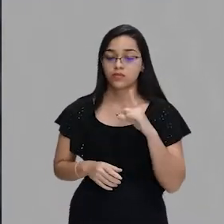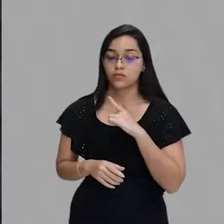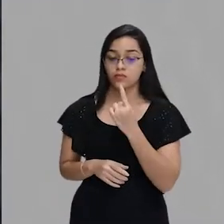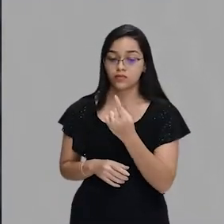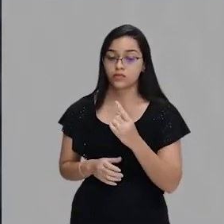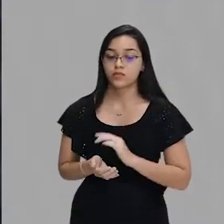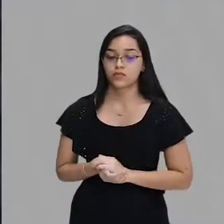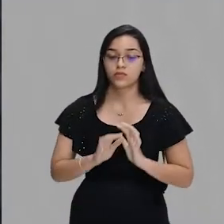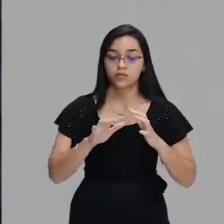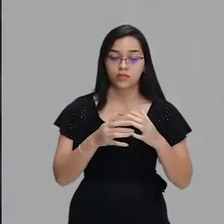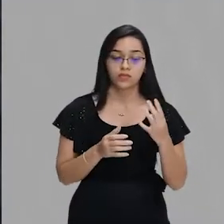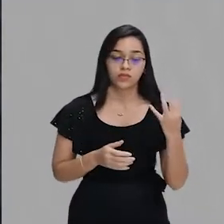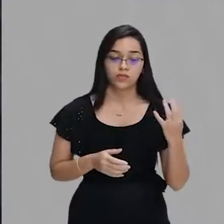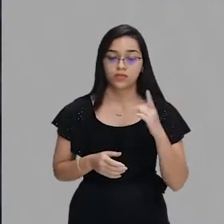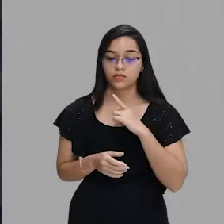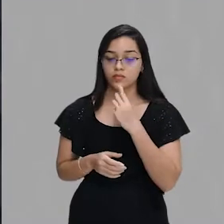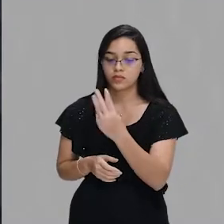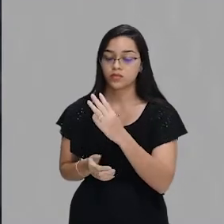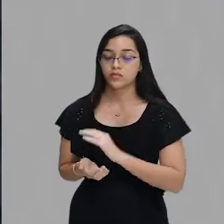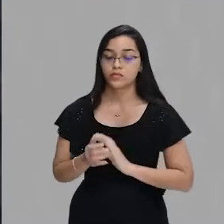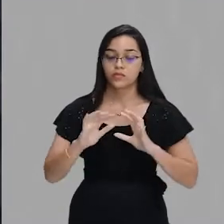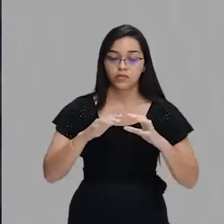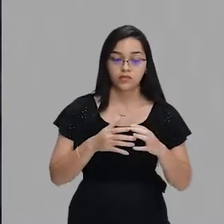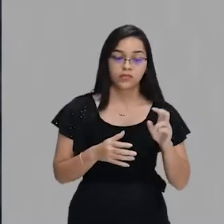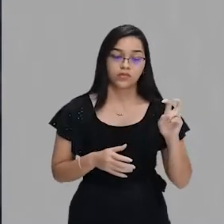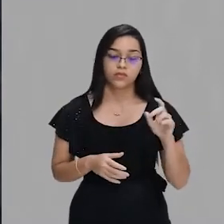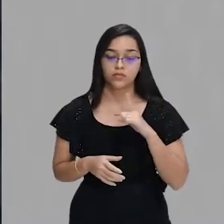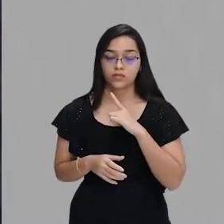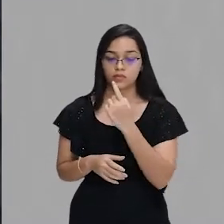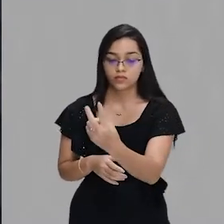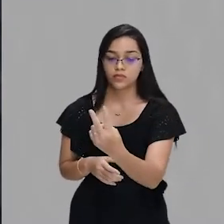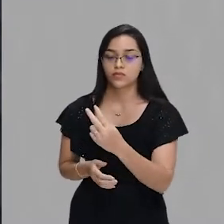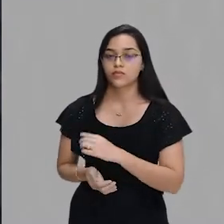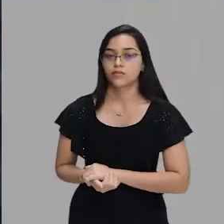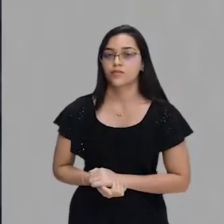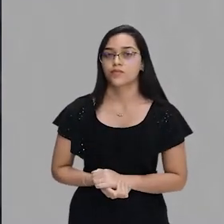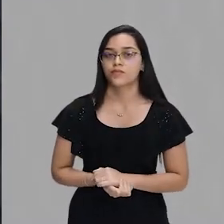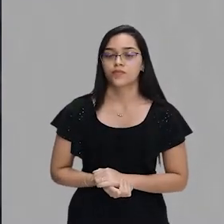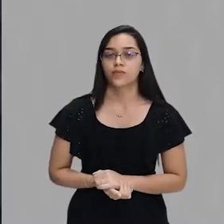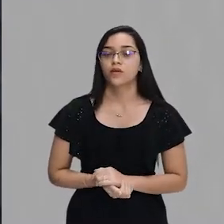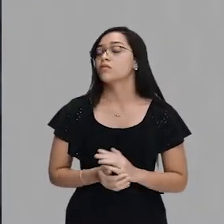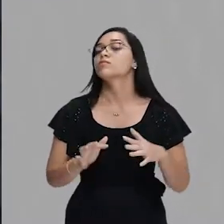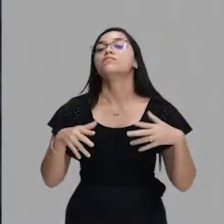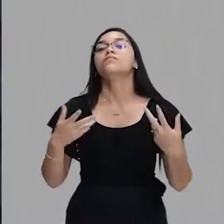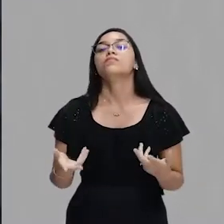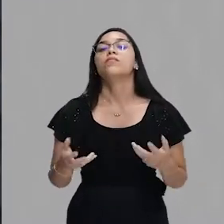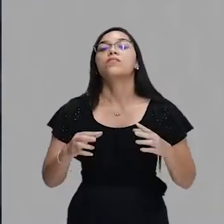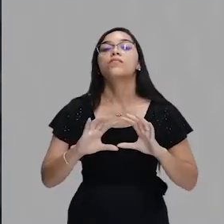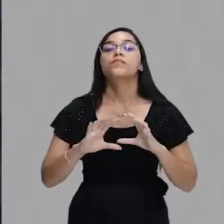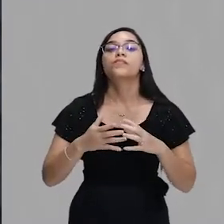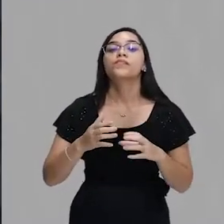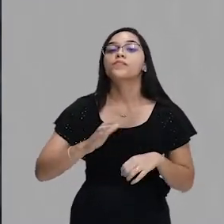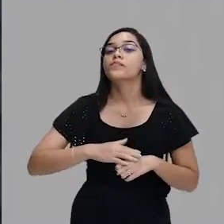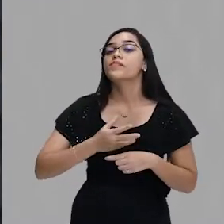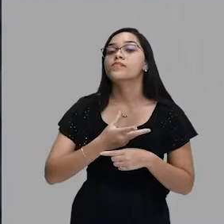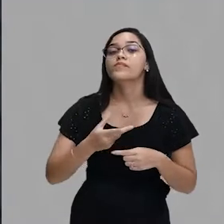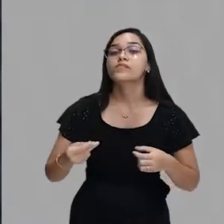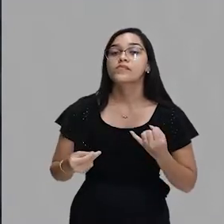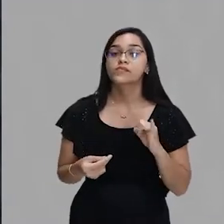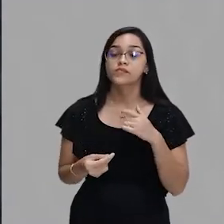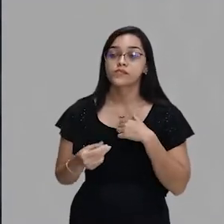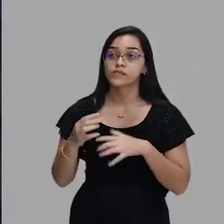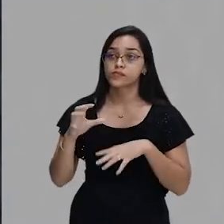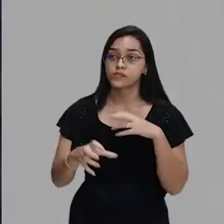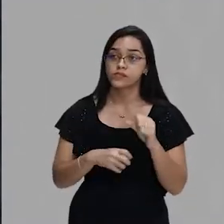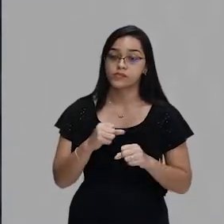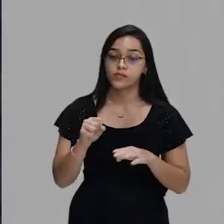teve 1, a equipe 4 teve 3 e a equipe 5 teve 2. Então, pessoal, qual é a equipe campeã? Se eu for